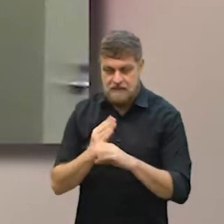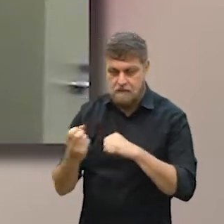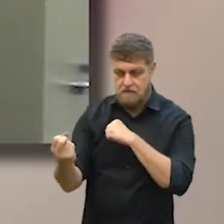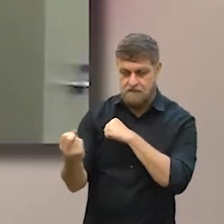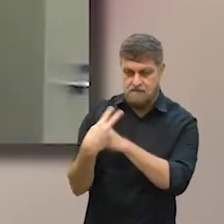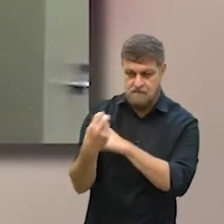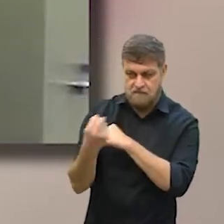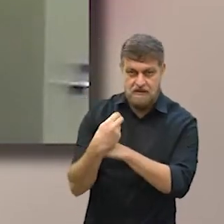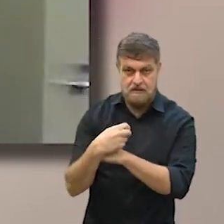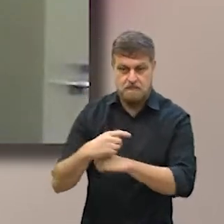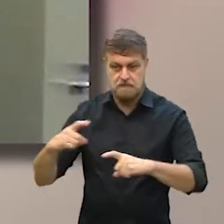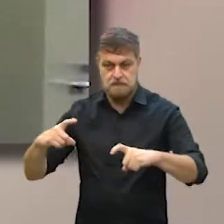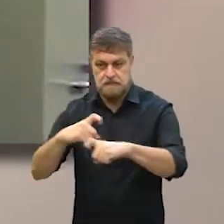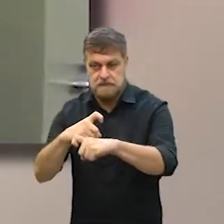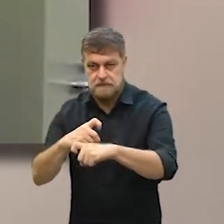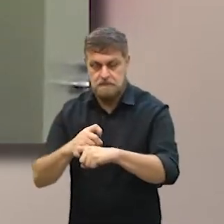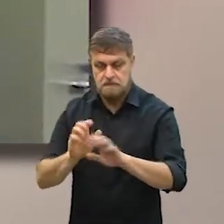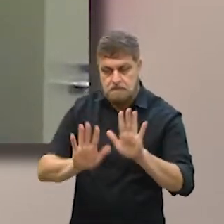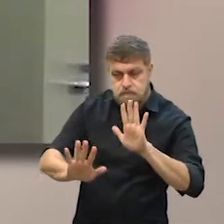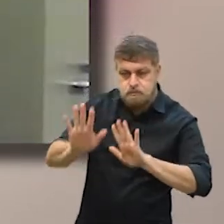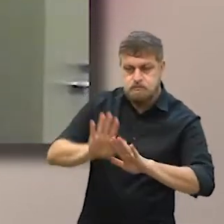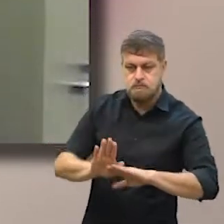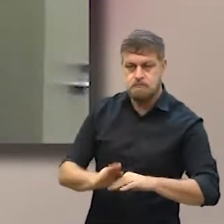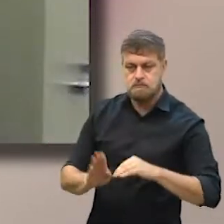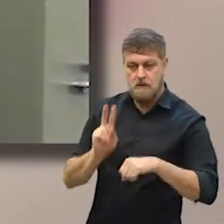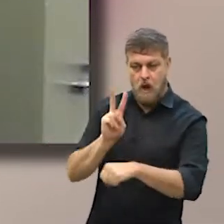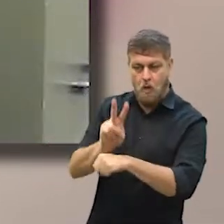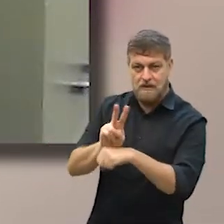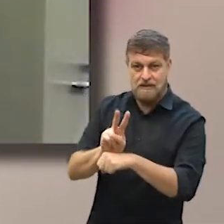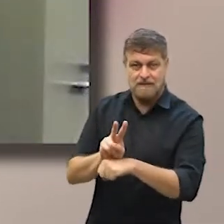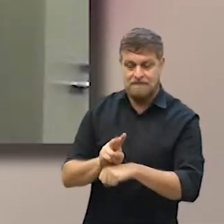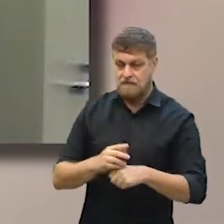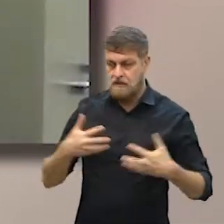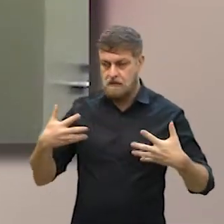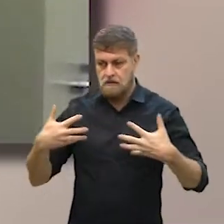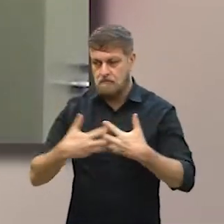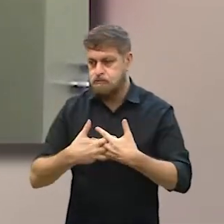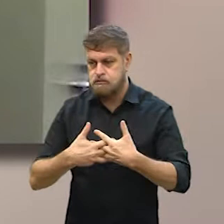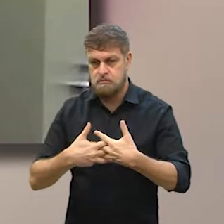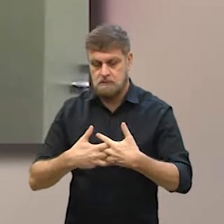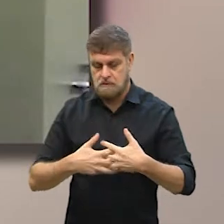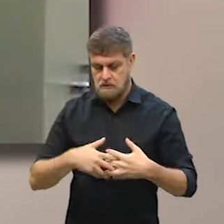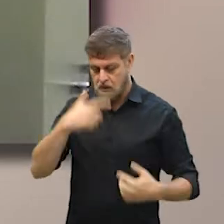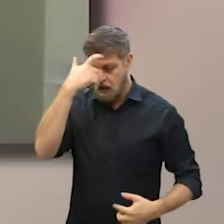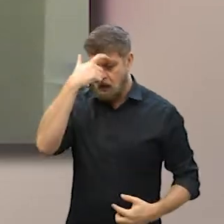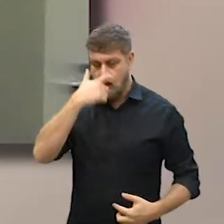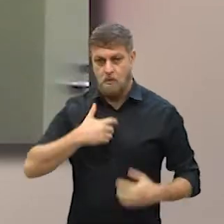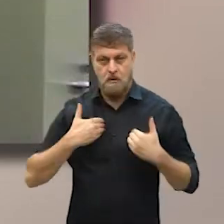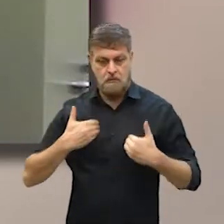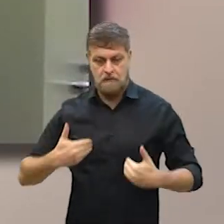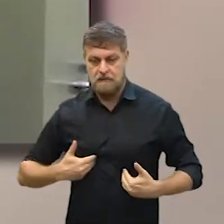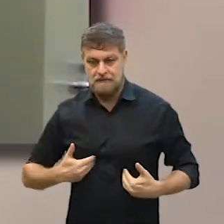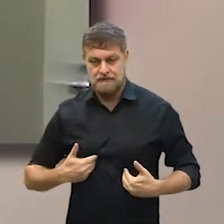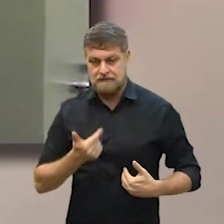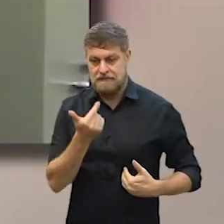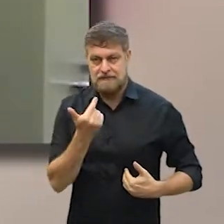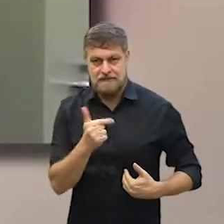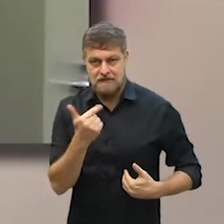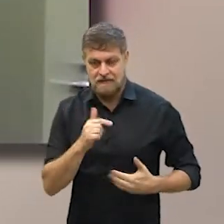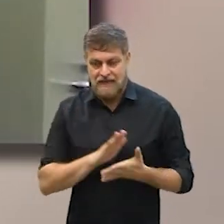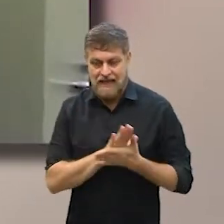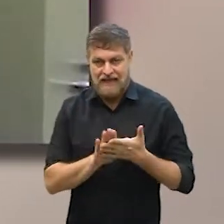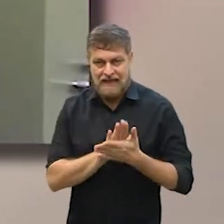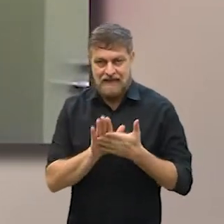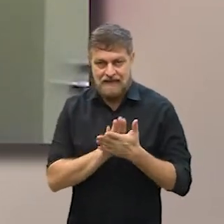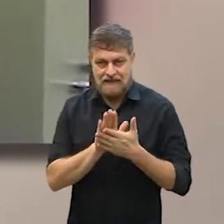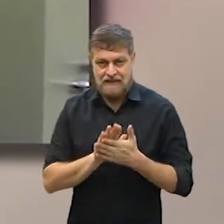vírus invasores e ele não reconhece o seja ignora aquilo que é próprio e não monta nenhuma